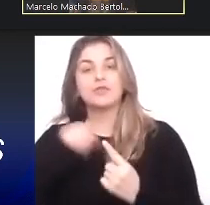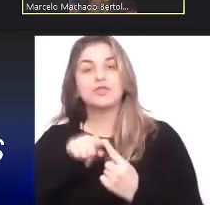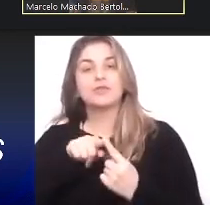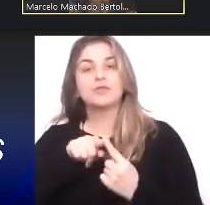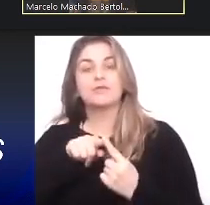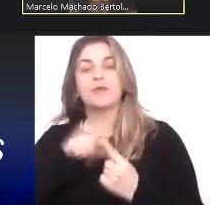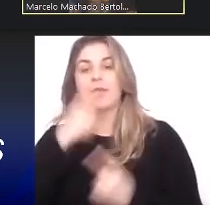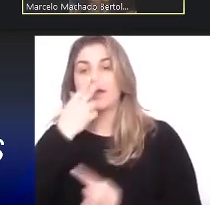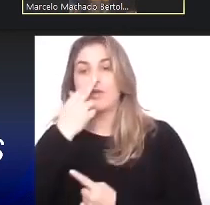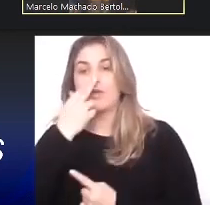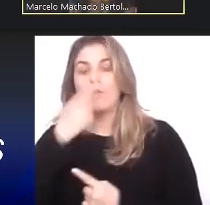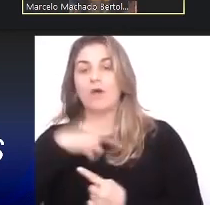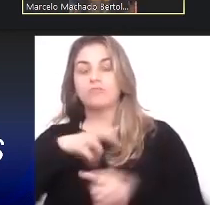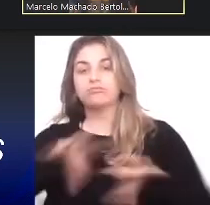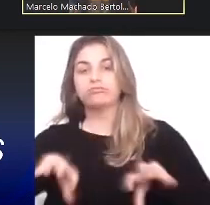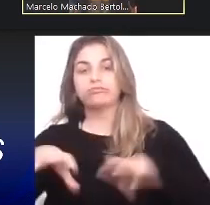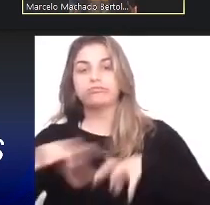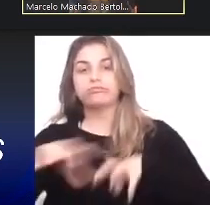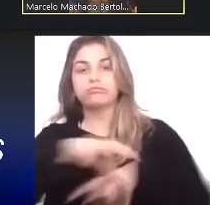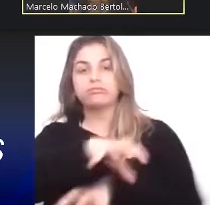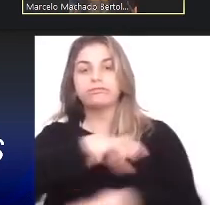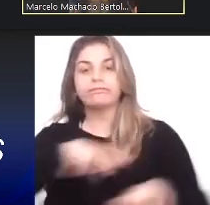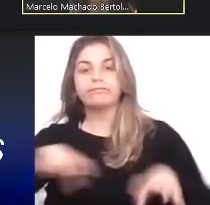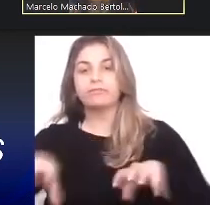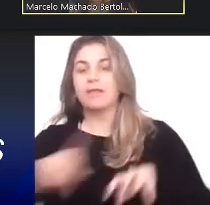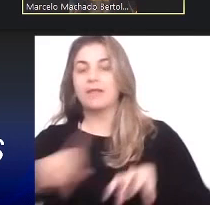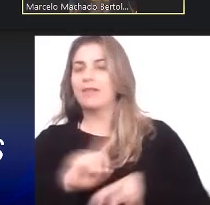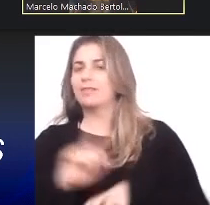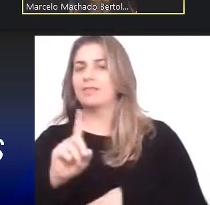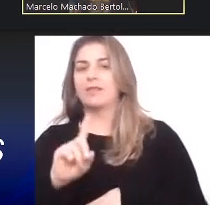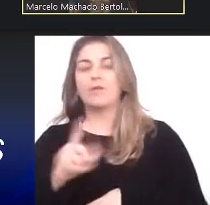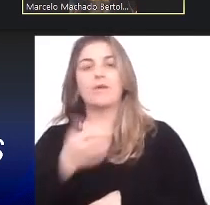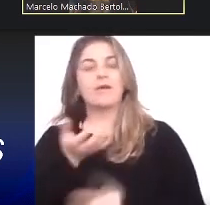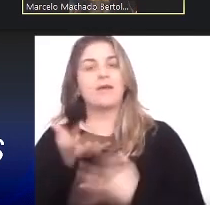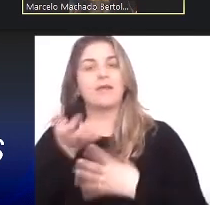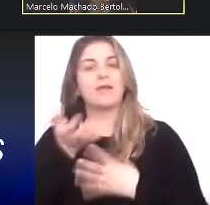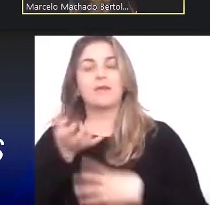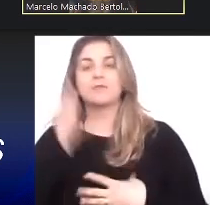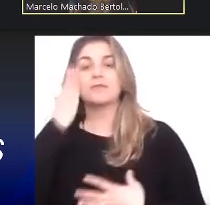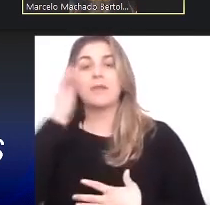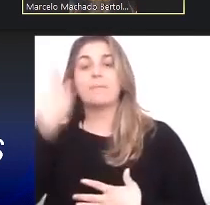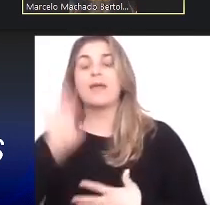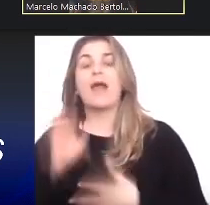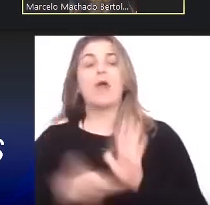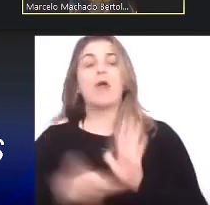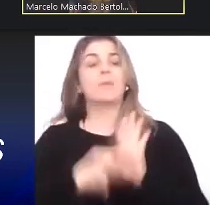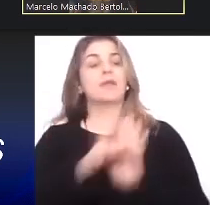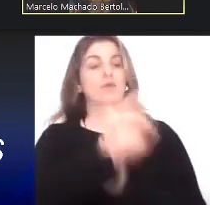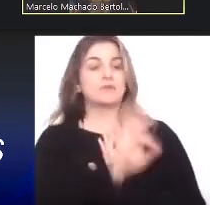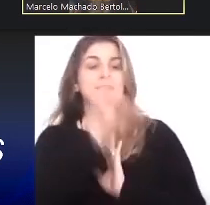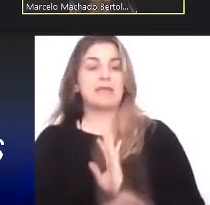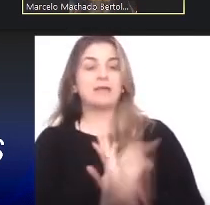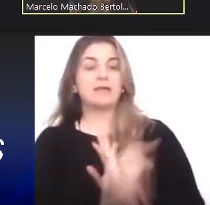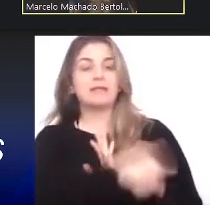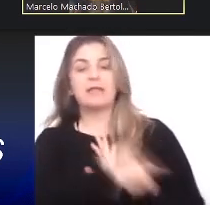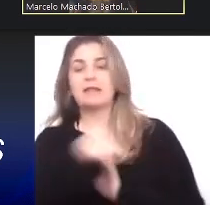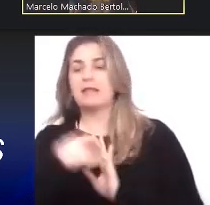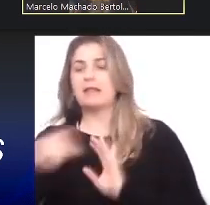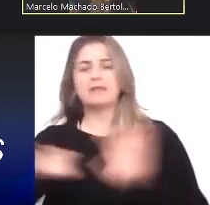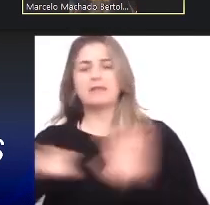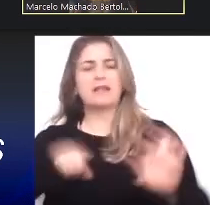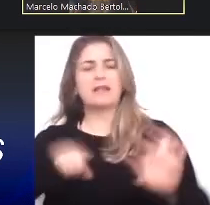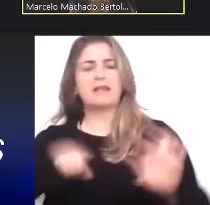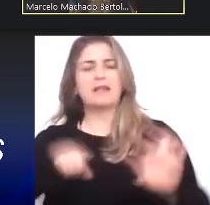e polarização, não queremos saber quem está certo, mas queremos que dê